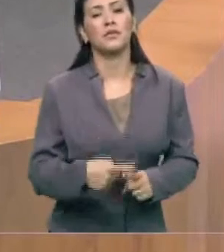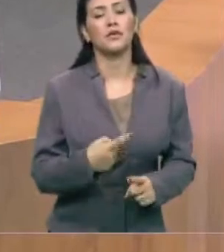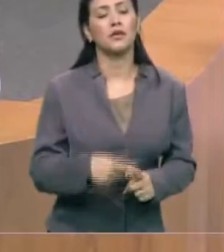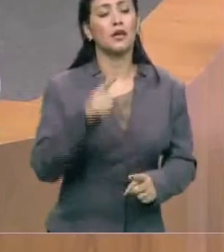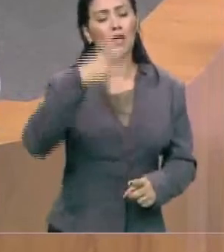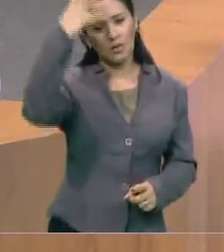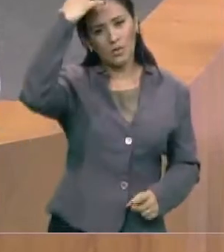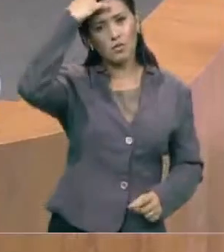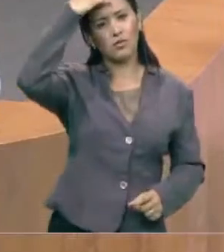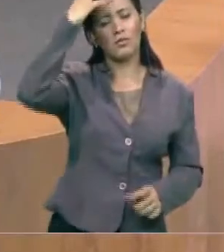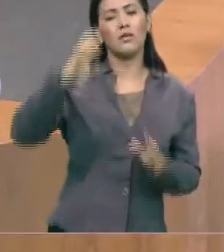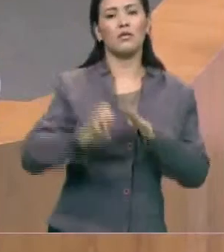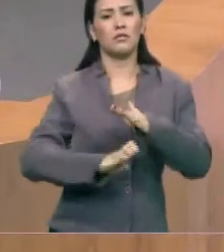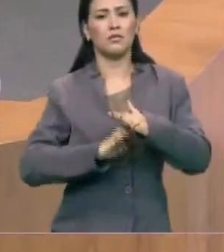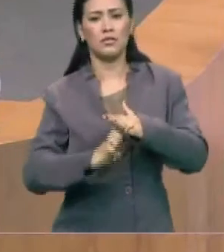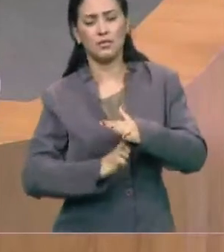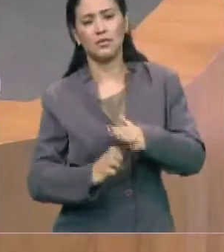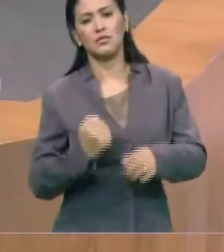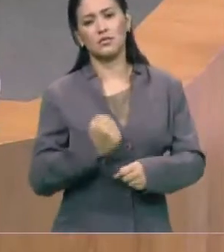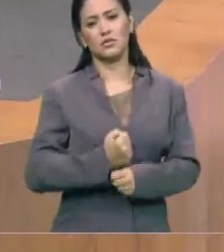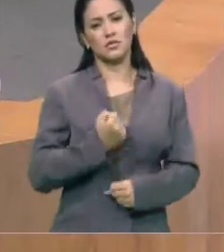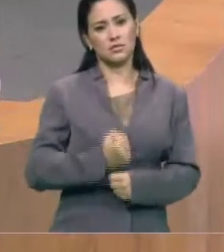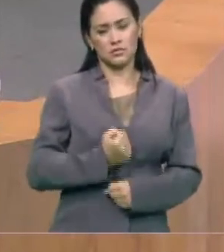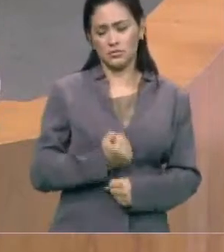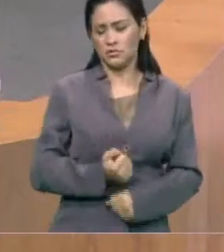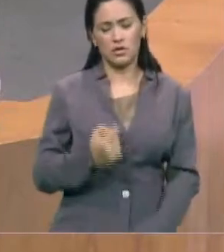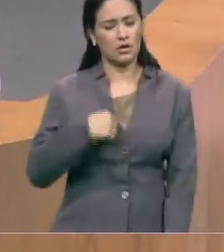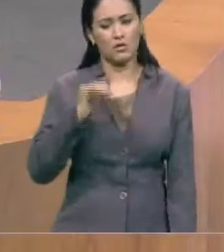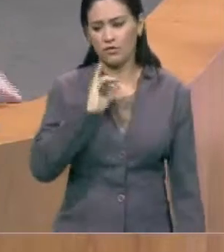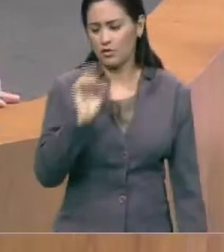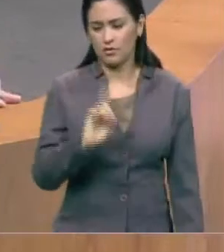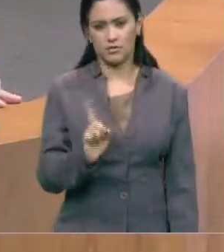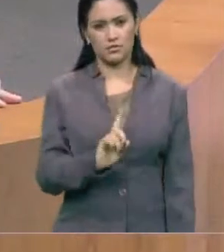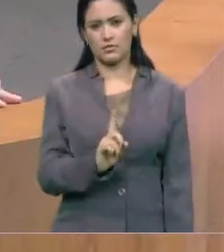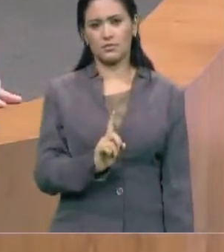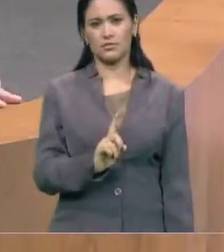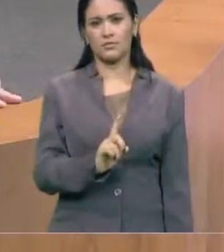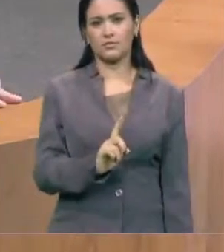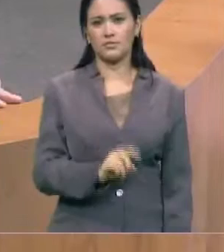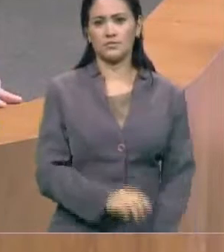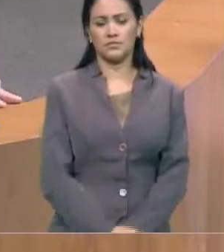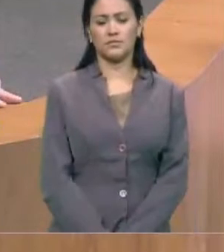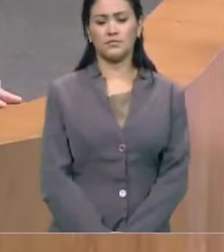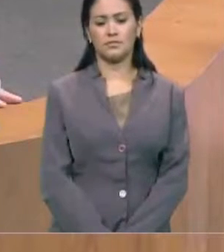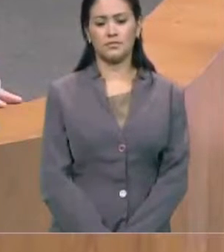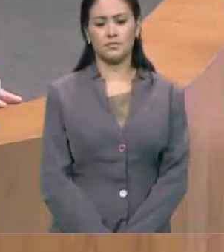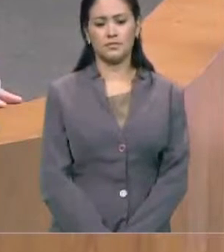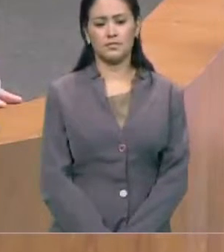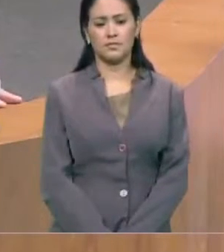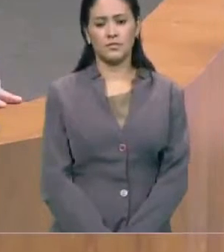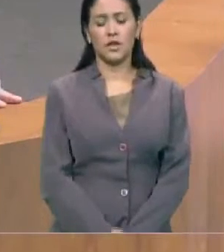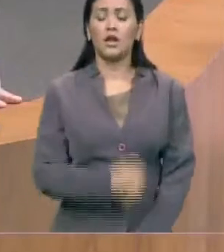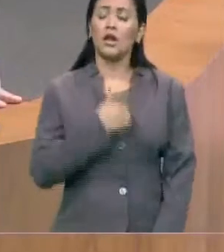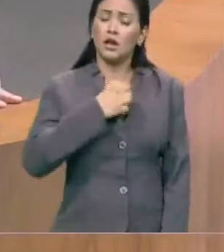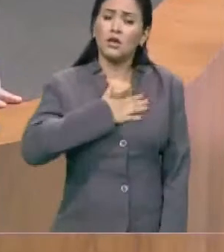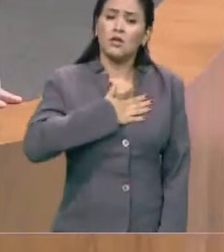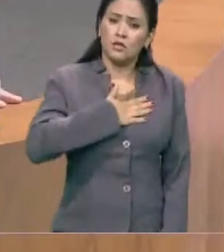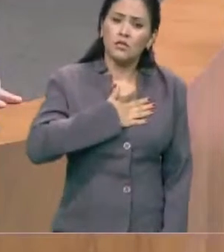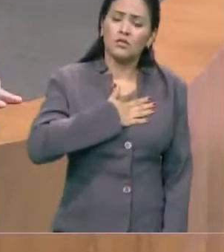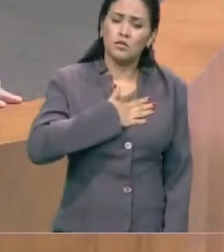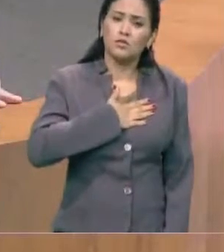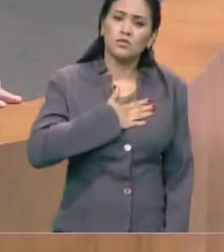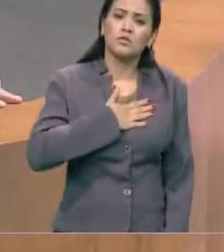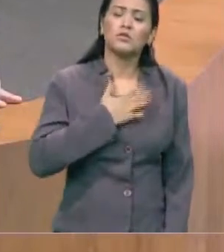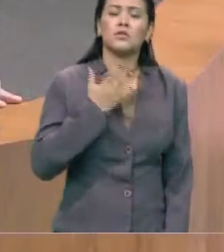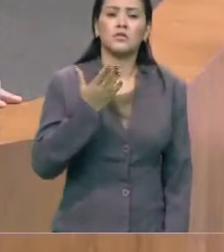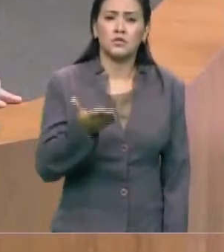são em decorrência das construtoras. Pelo amor de Deus. Eu até gostei que Vossa Excelência, e